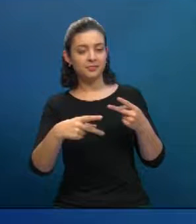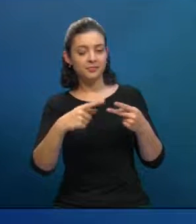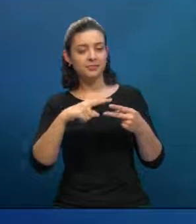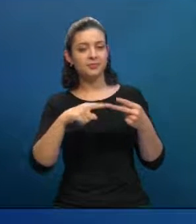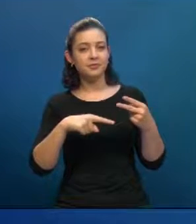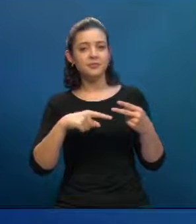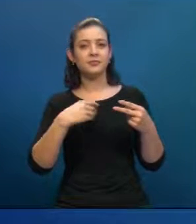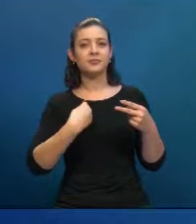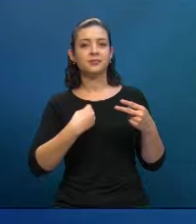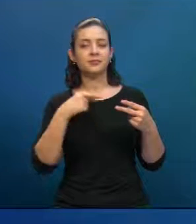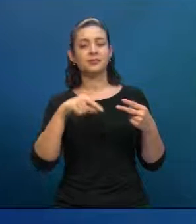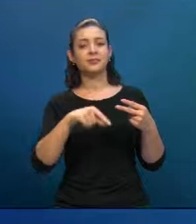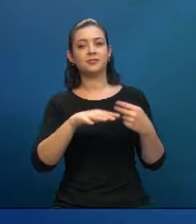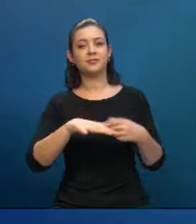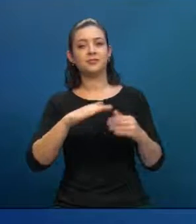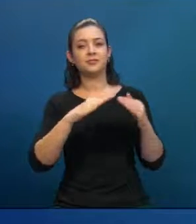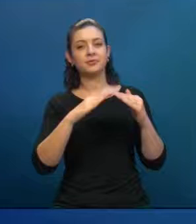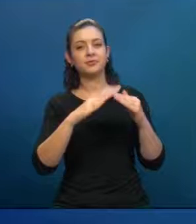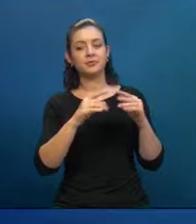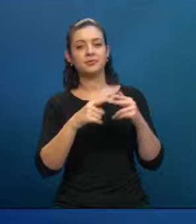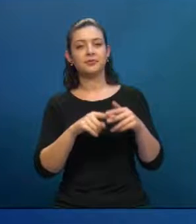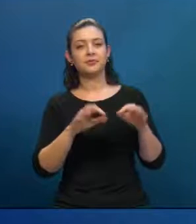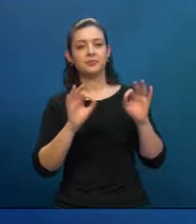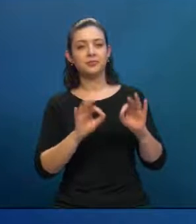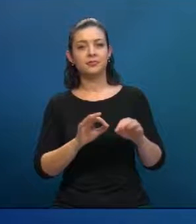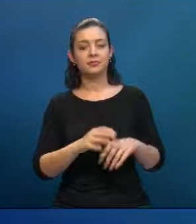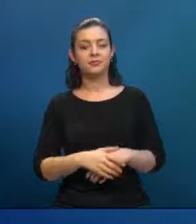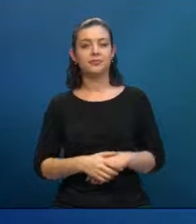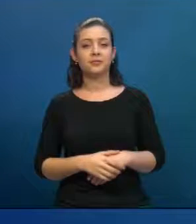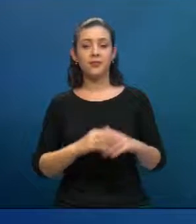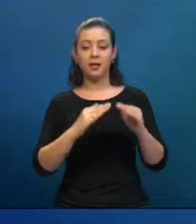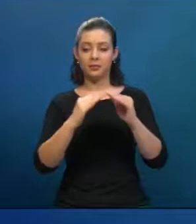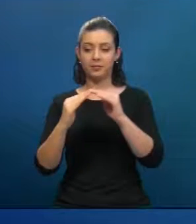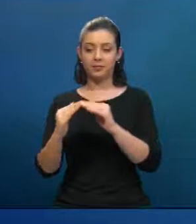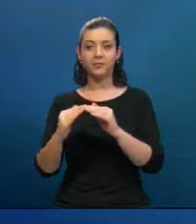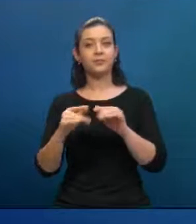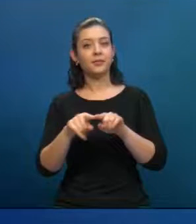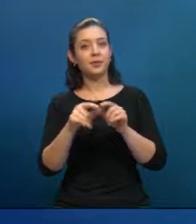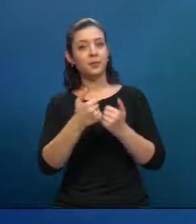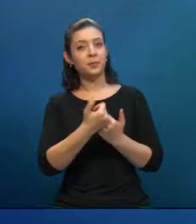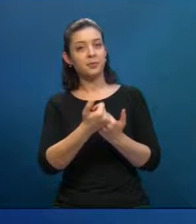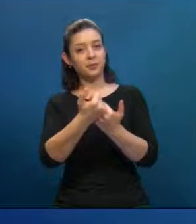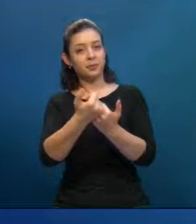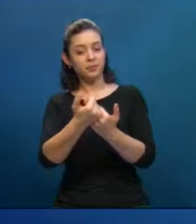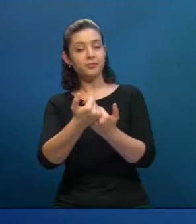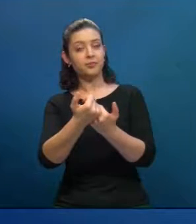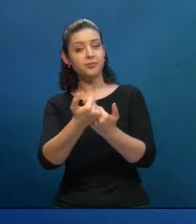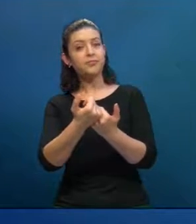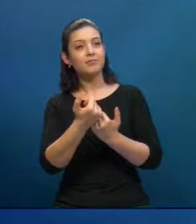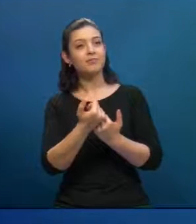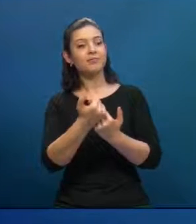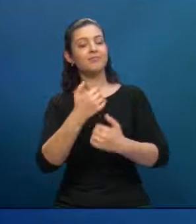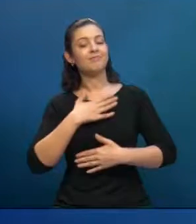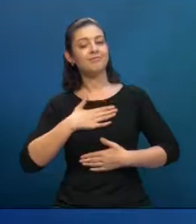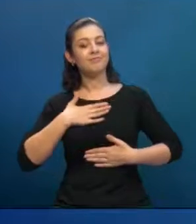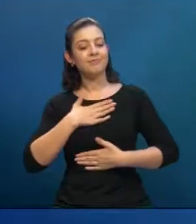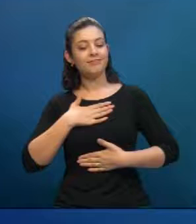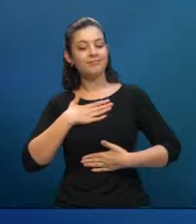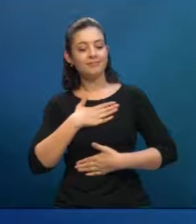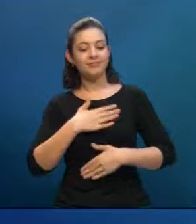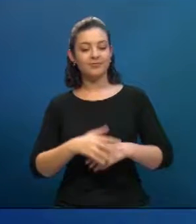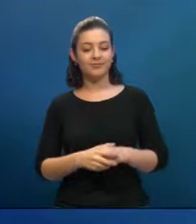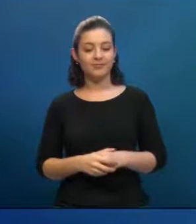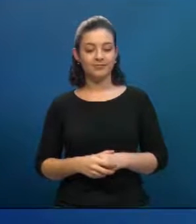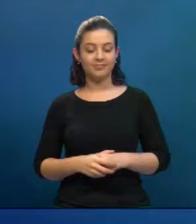que moram ali naquela residência que foi reformada e também dos vizinhos ali que apoia não apoia todo prazer é